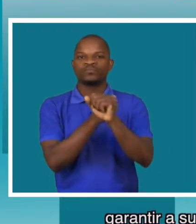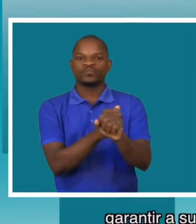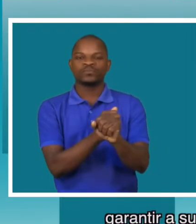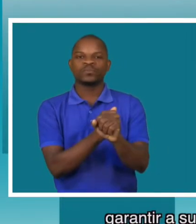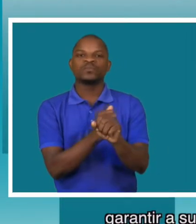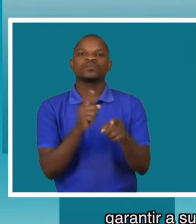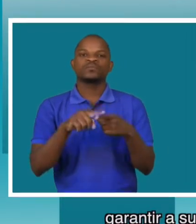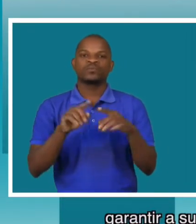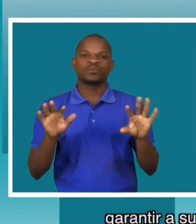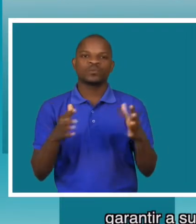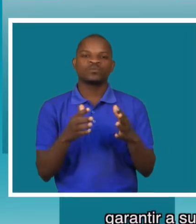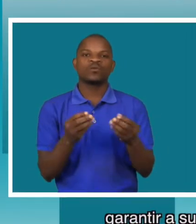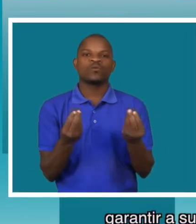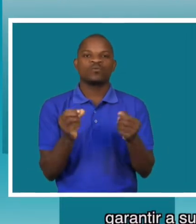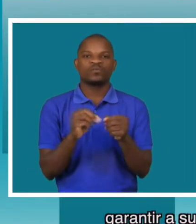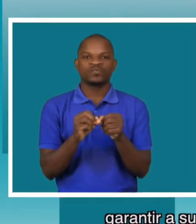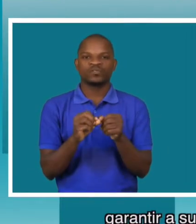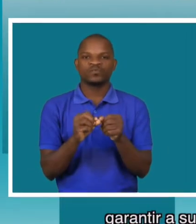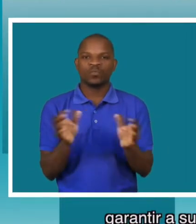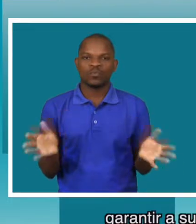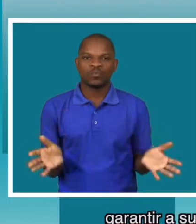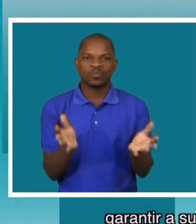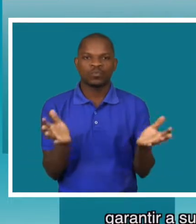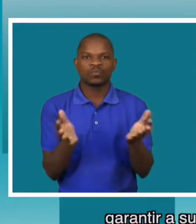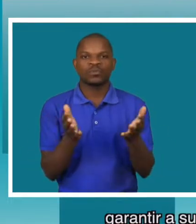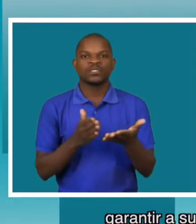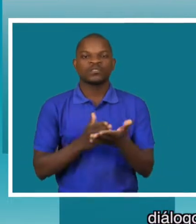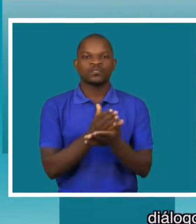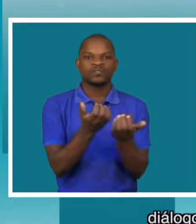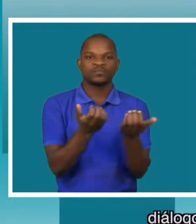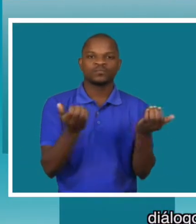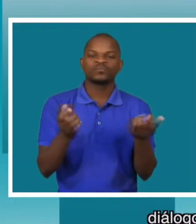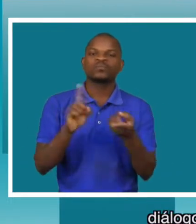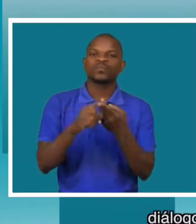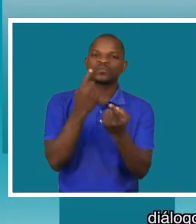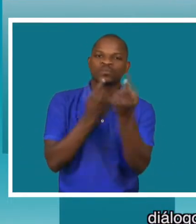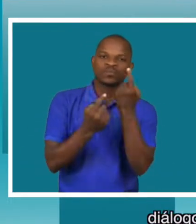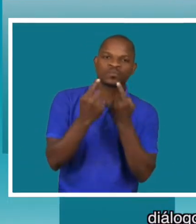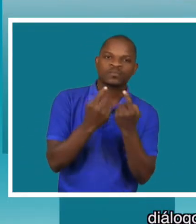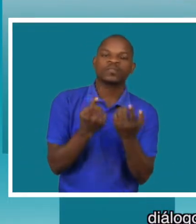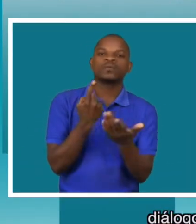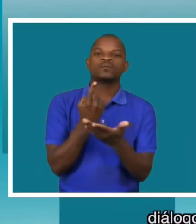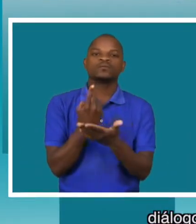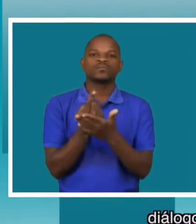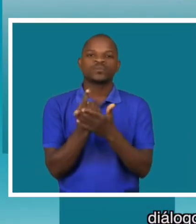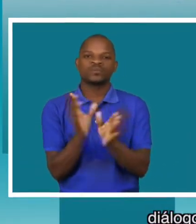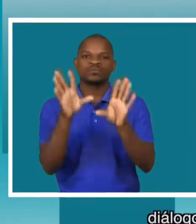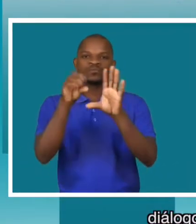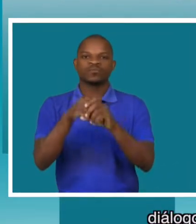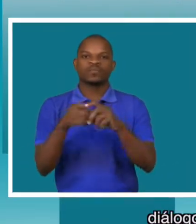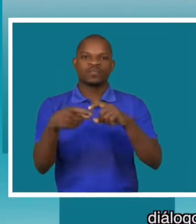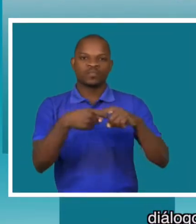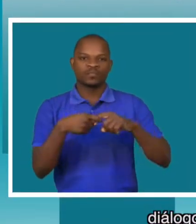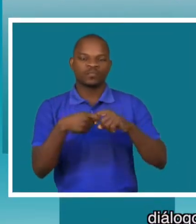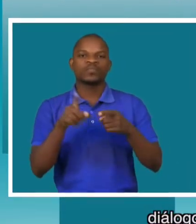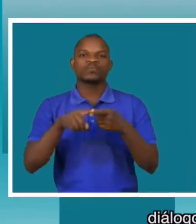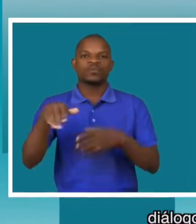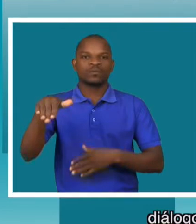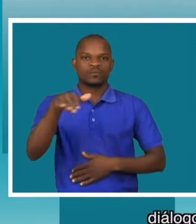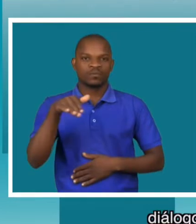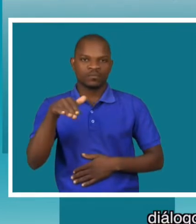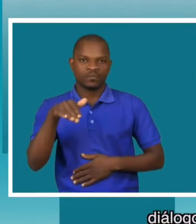mitigação através da promoção dos direitos da criança, diálogo, envolvimento da família e comunidade, coordenação, entre